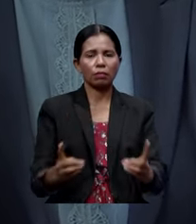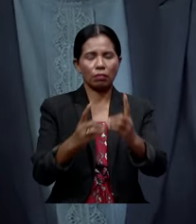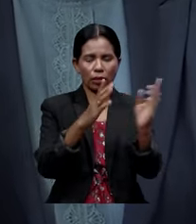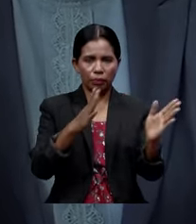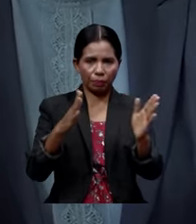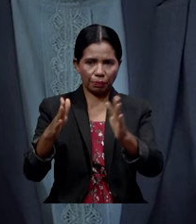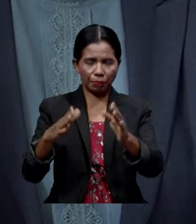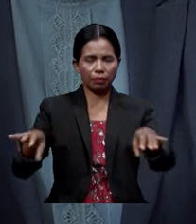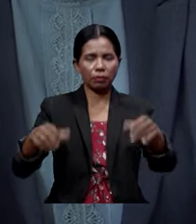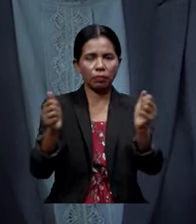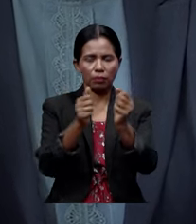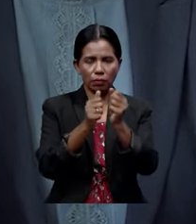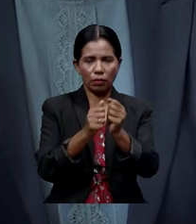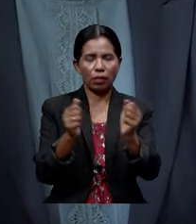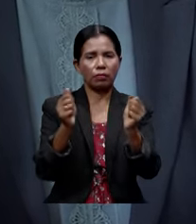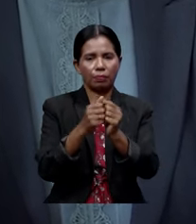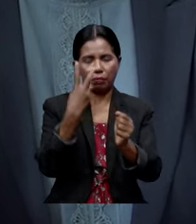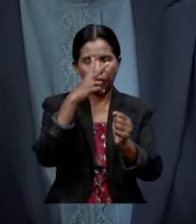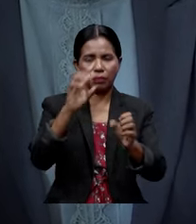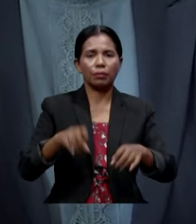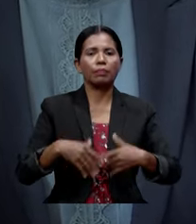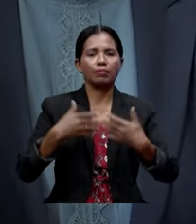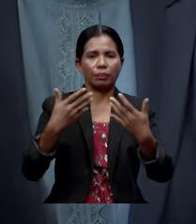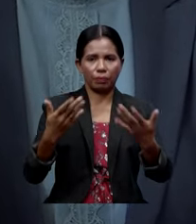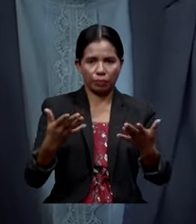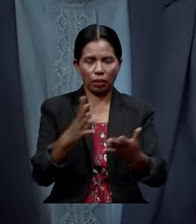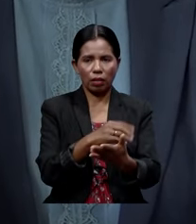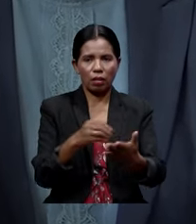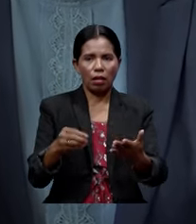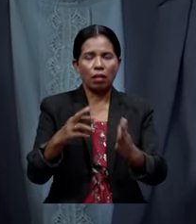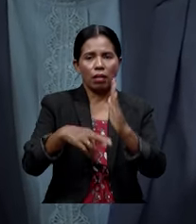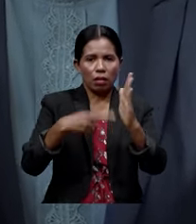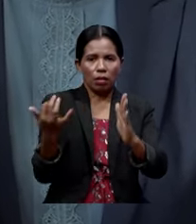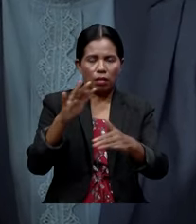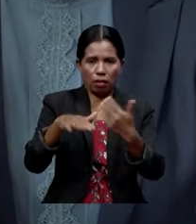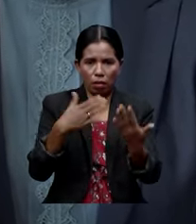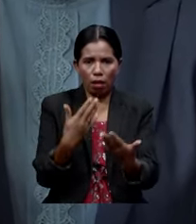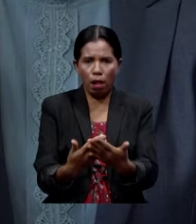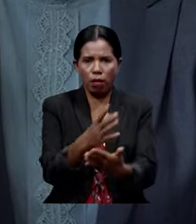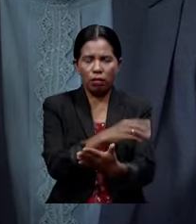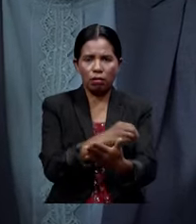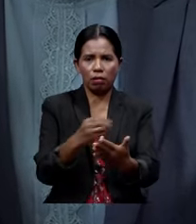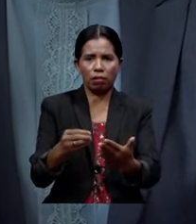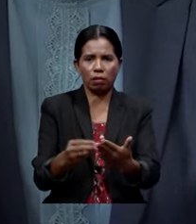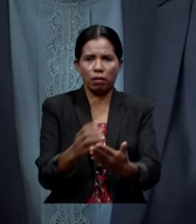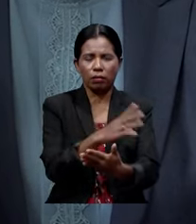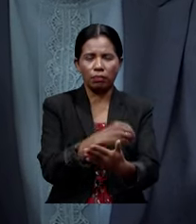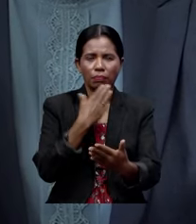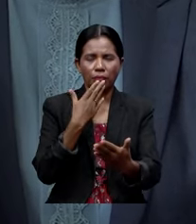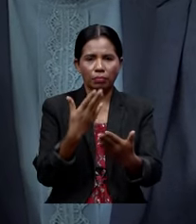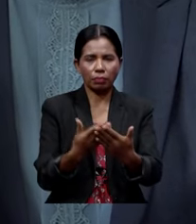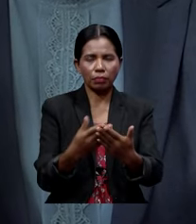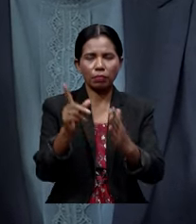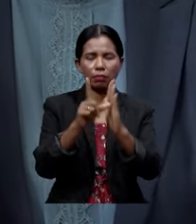Servicio macas ho serve para tu hare o ensa simplifica regulamento sira harmoniza sa un bale sira